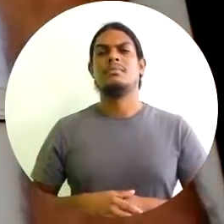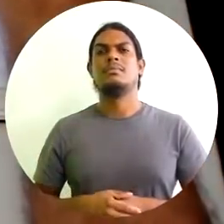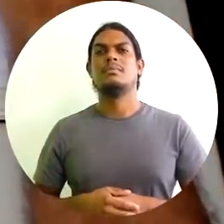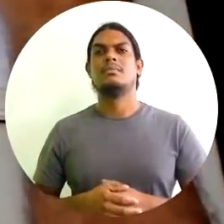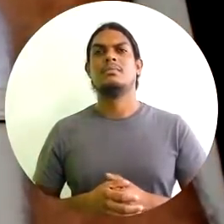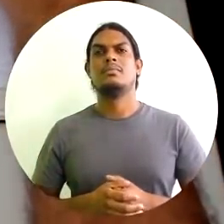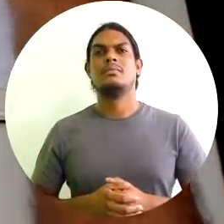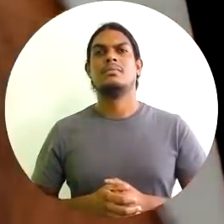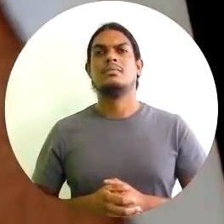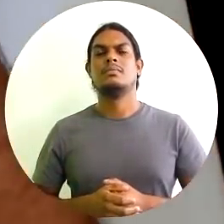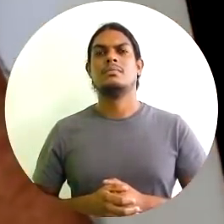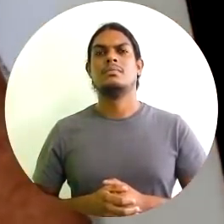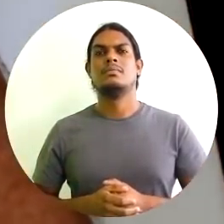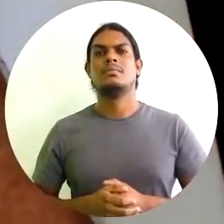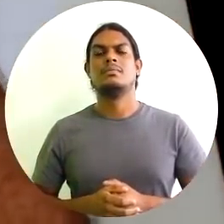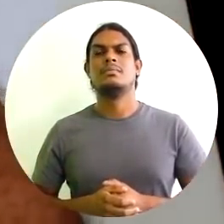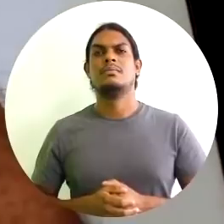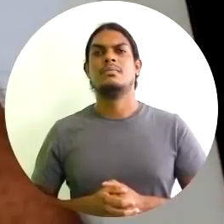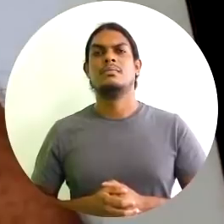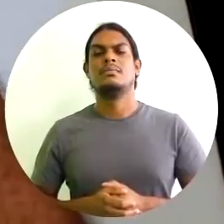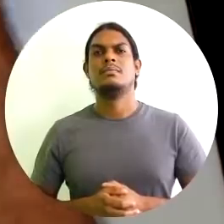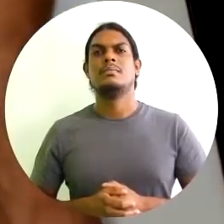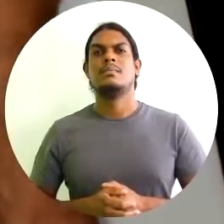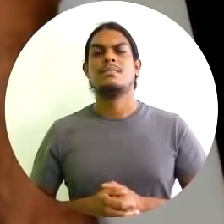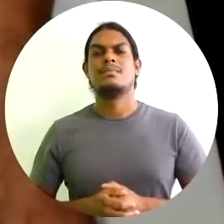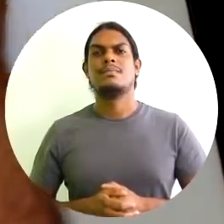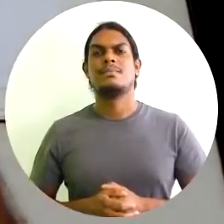E aqui a gente fecha o cubo.